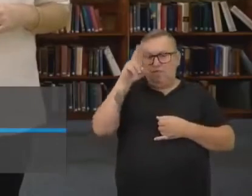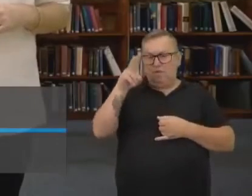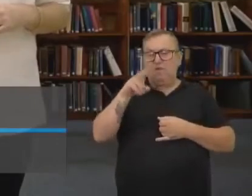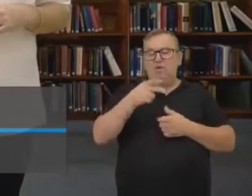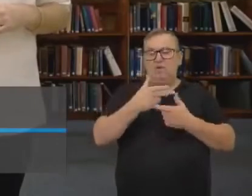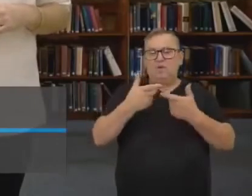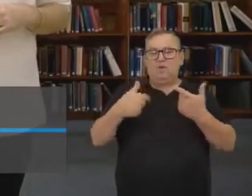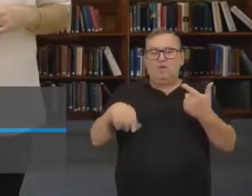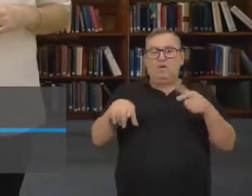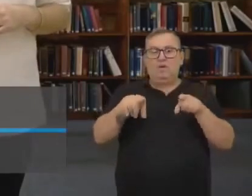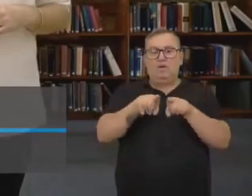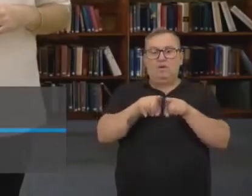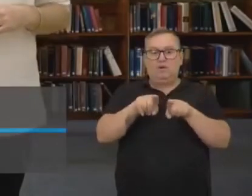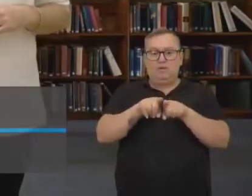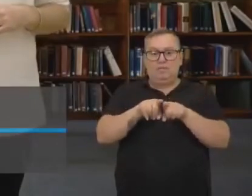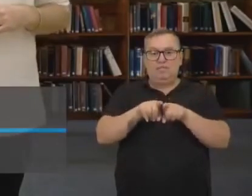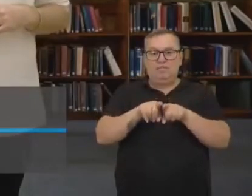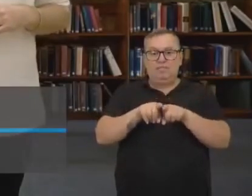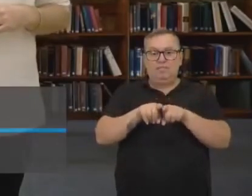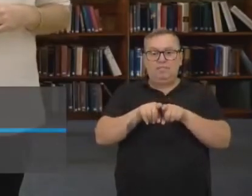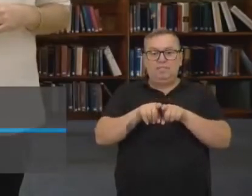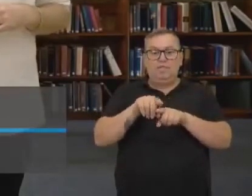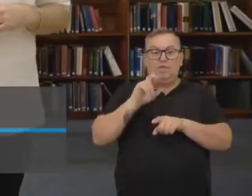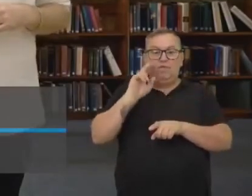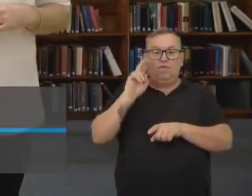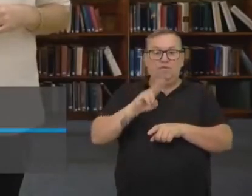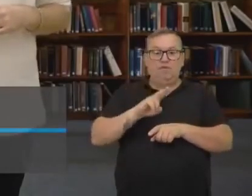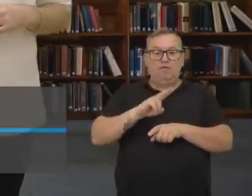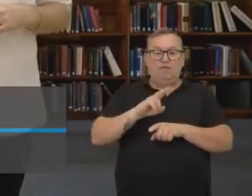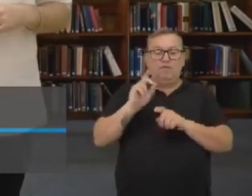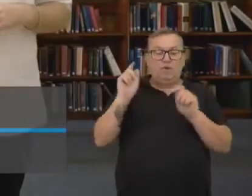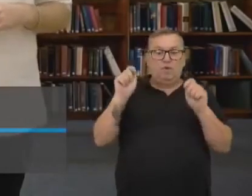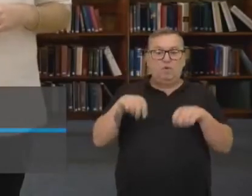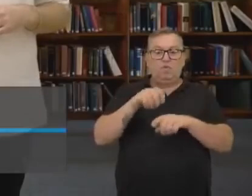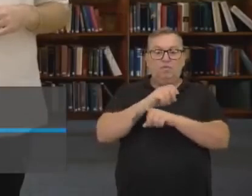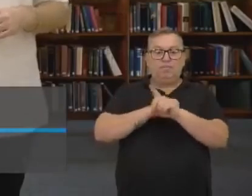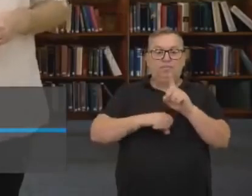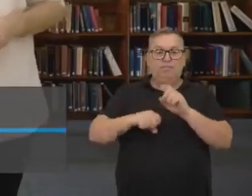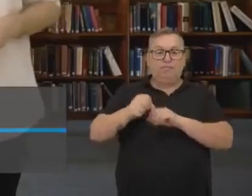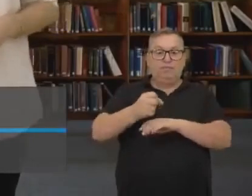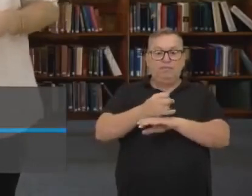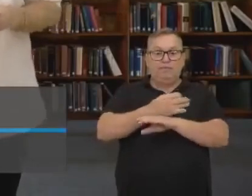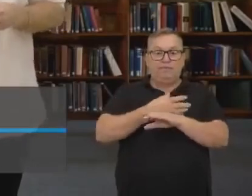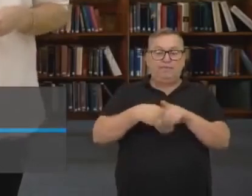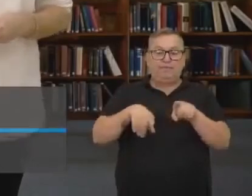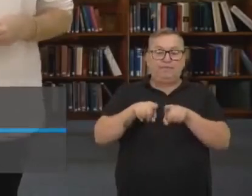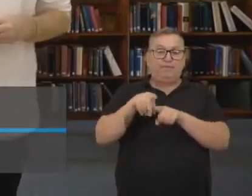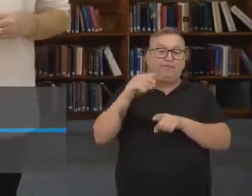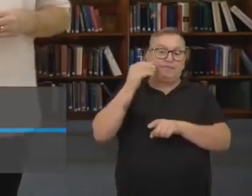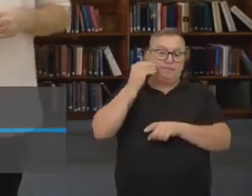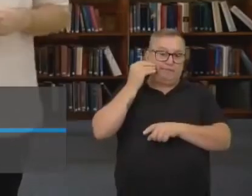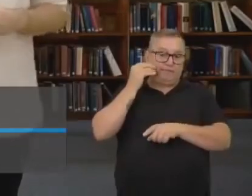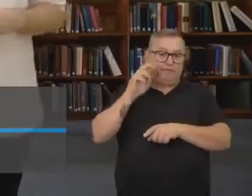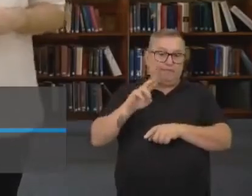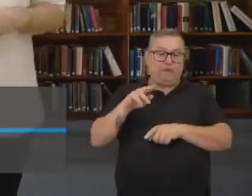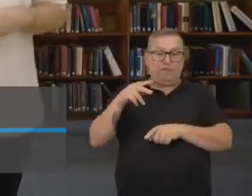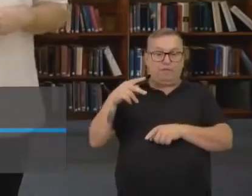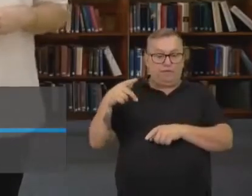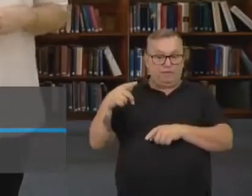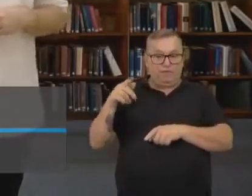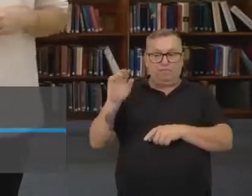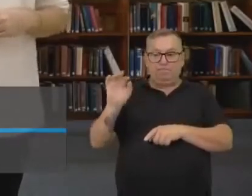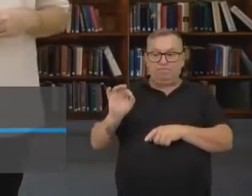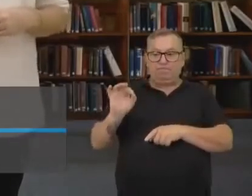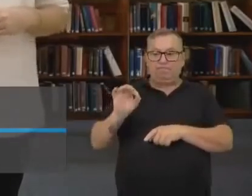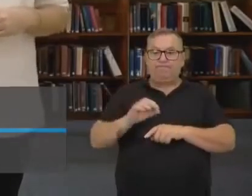agilidade, esperteza, pegar competências socioemocionais e tentar fazer um RPG construindo em cima disso?